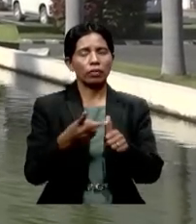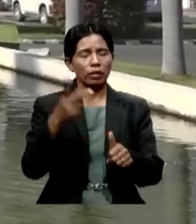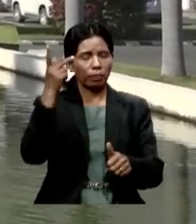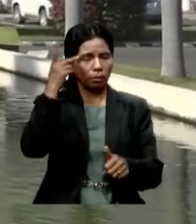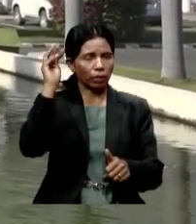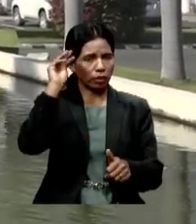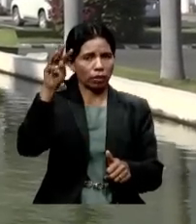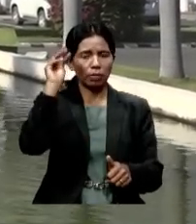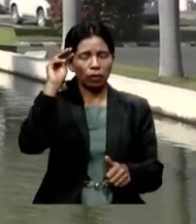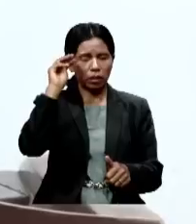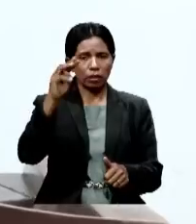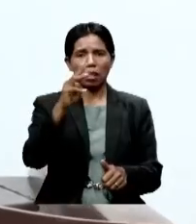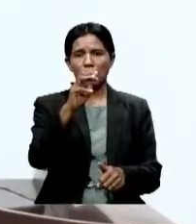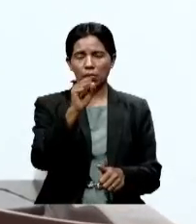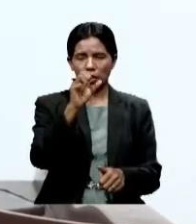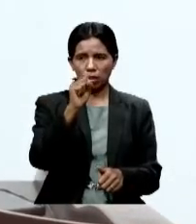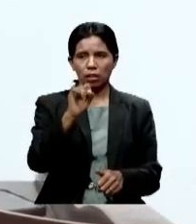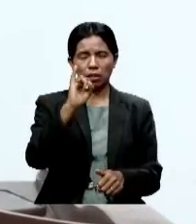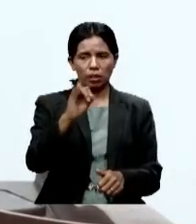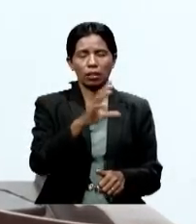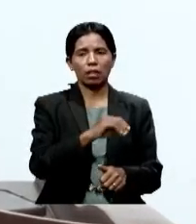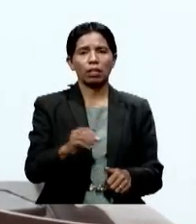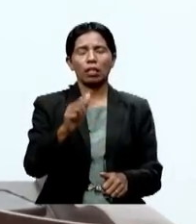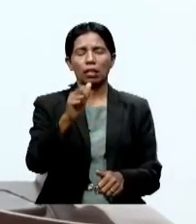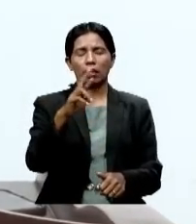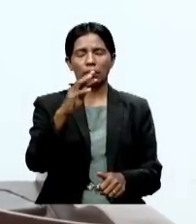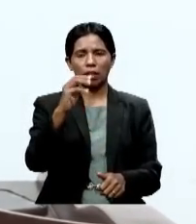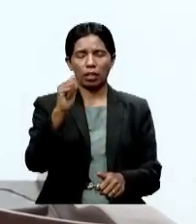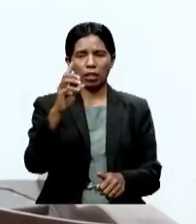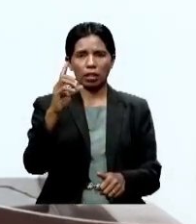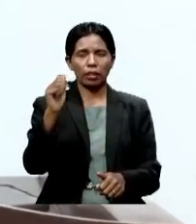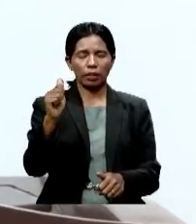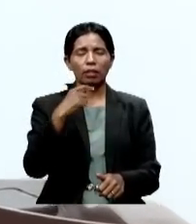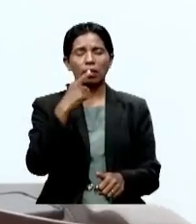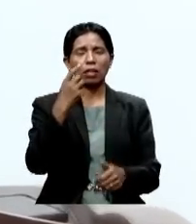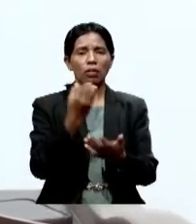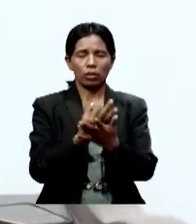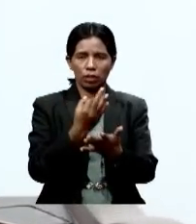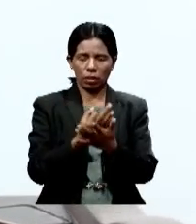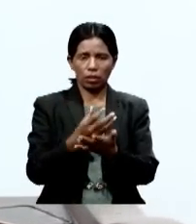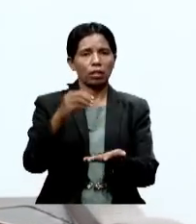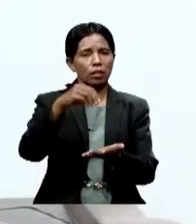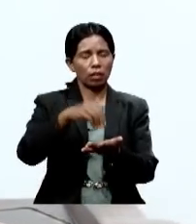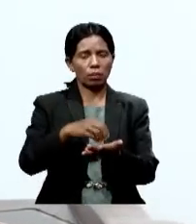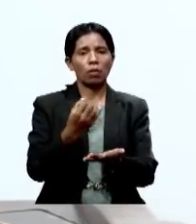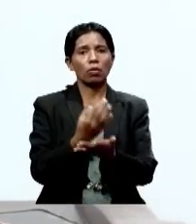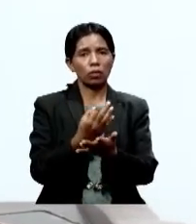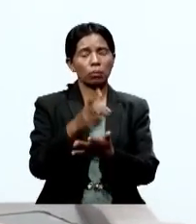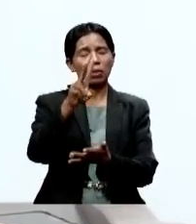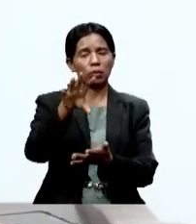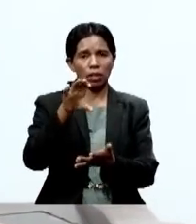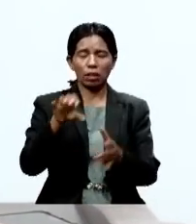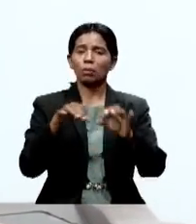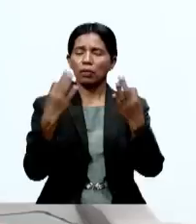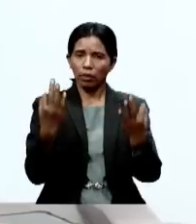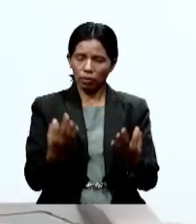Vice-Primeira-Ministra no Ministra Solidariedade Social no Inclusão, Armanda Berta dos Santos Ateten, Orçamento NB prevê ba subsídio fim do ano, dólar